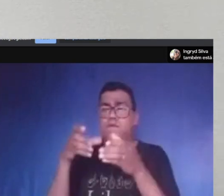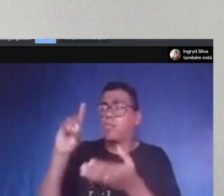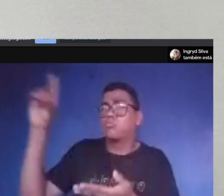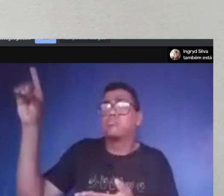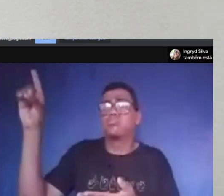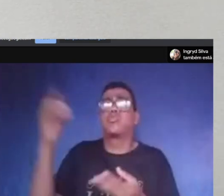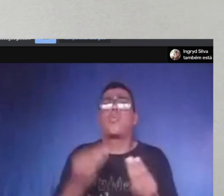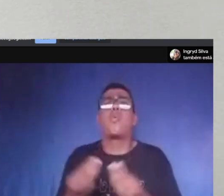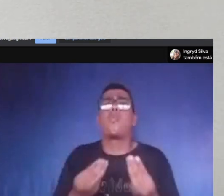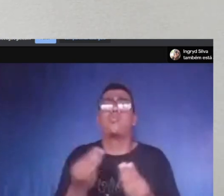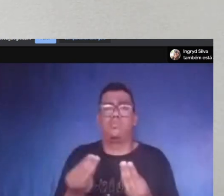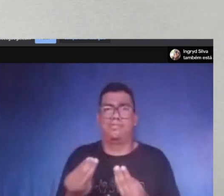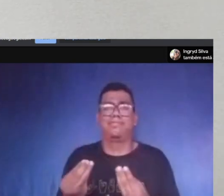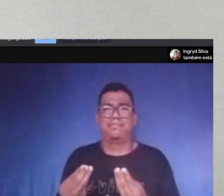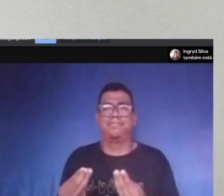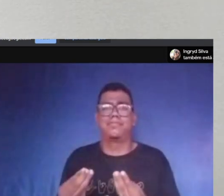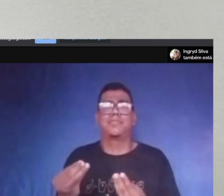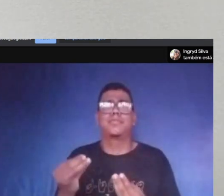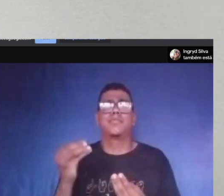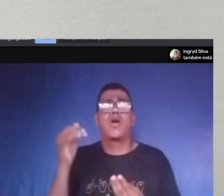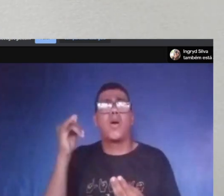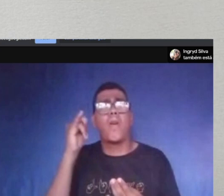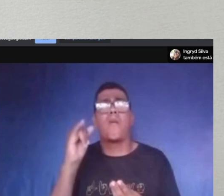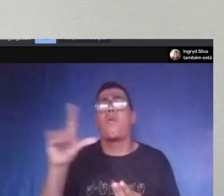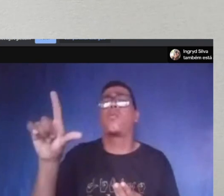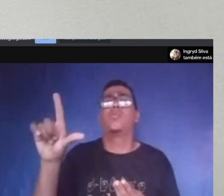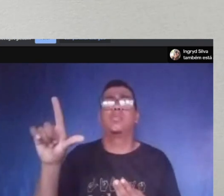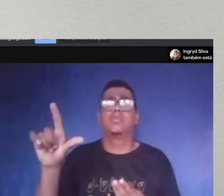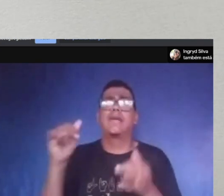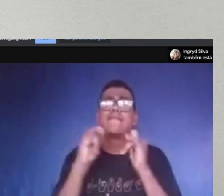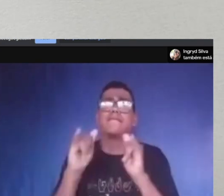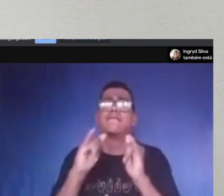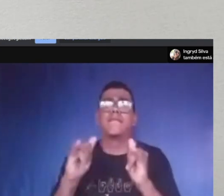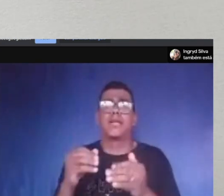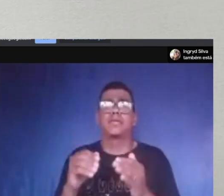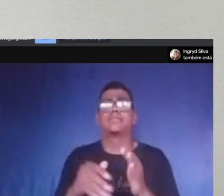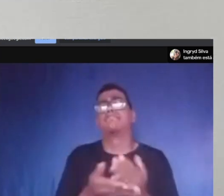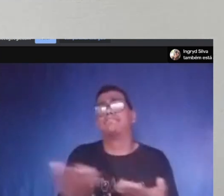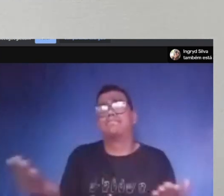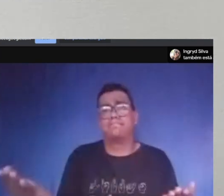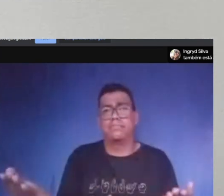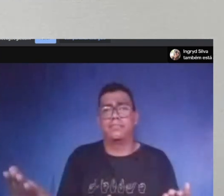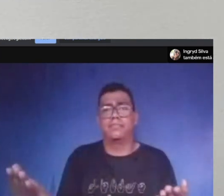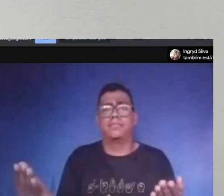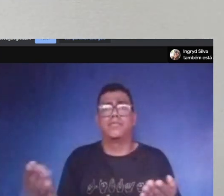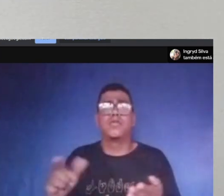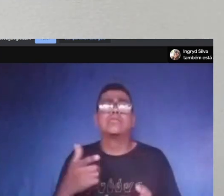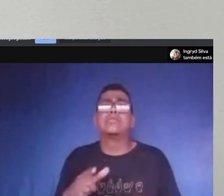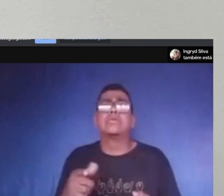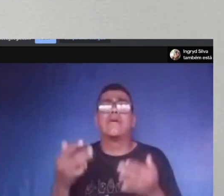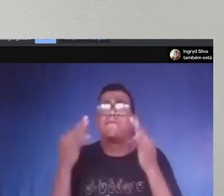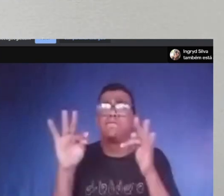todas as nações, isso tem que ser uma verdade, primeiramente, no nosso meio. Uma igreja que não vive